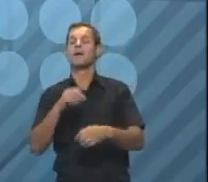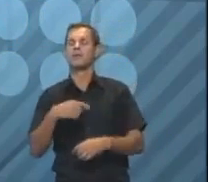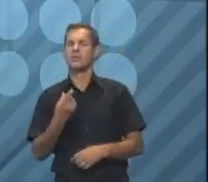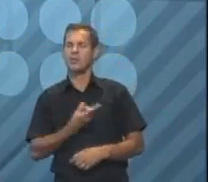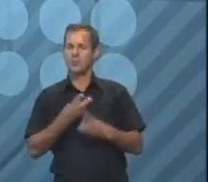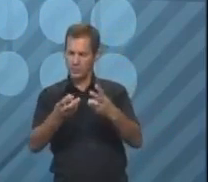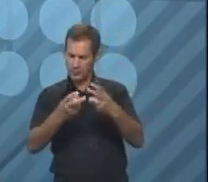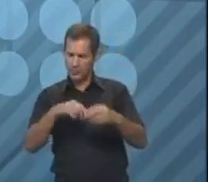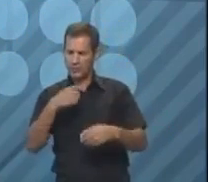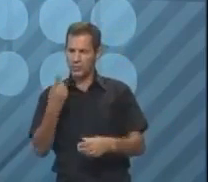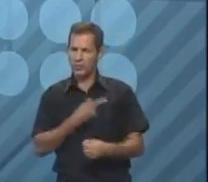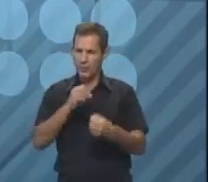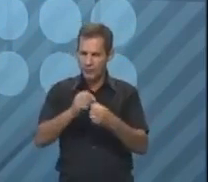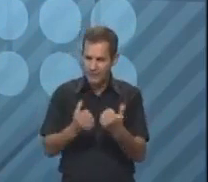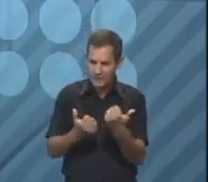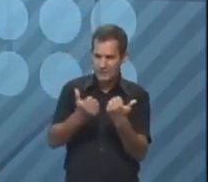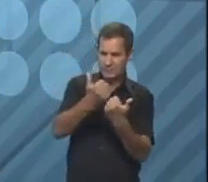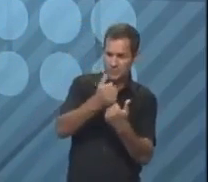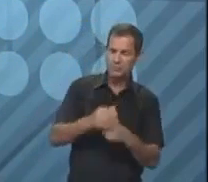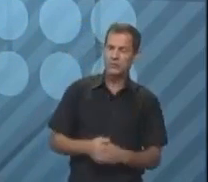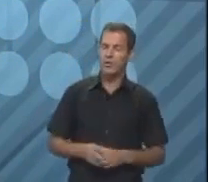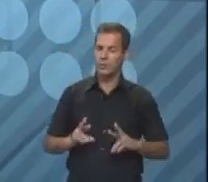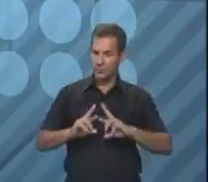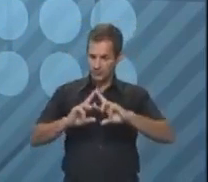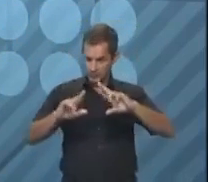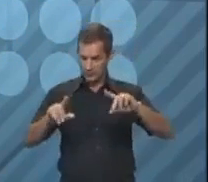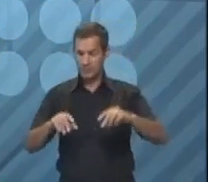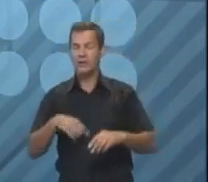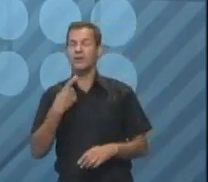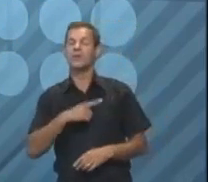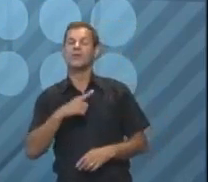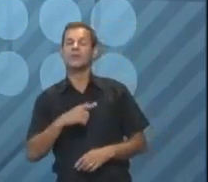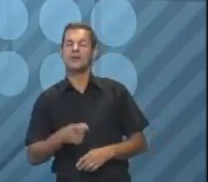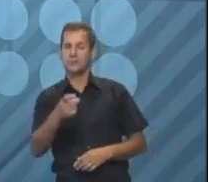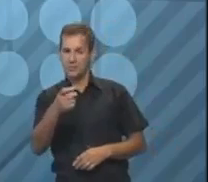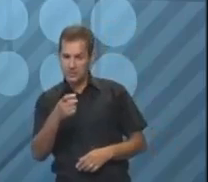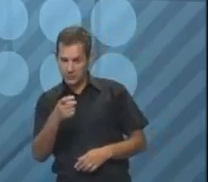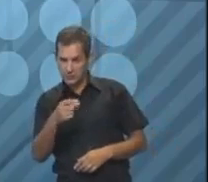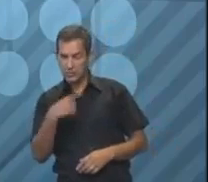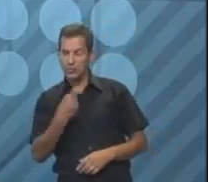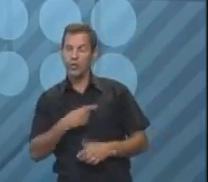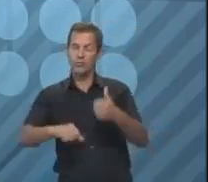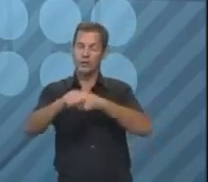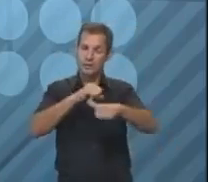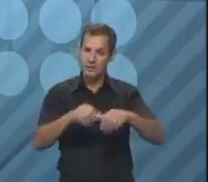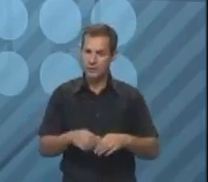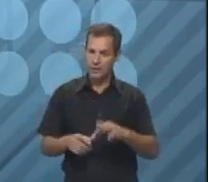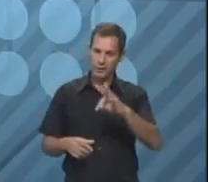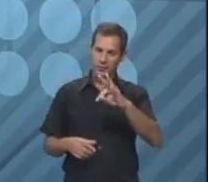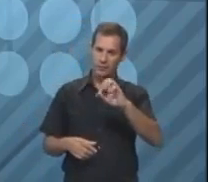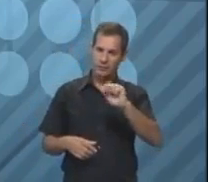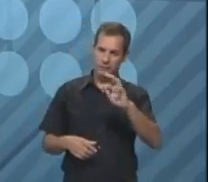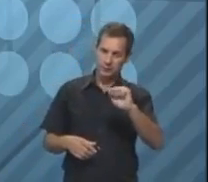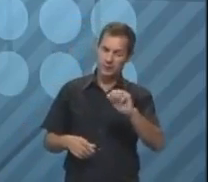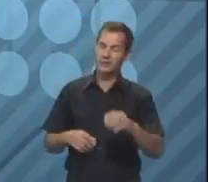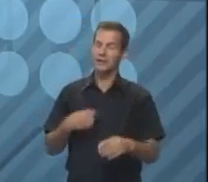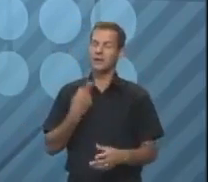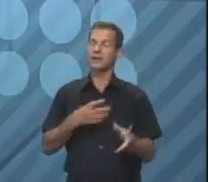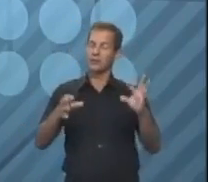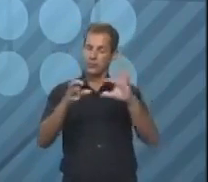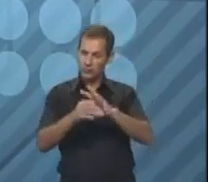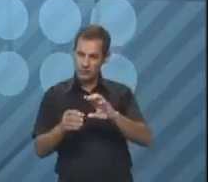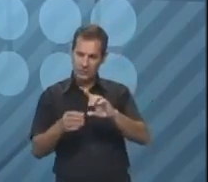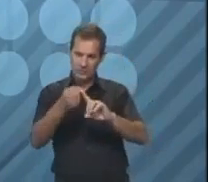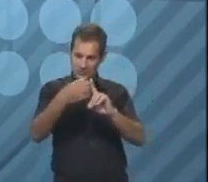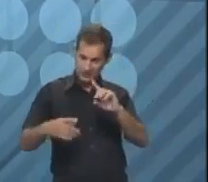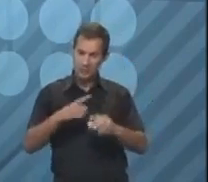preste atenção, nós estamos fazendo uma mudança de variável. A gente estava em x, a gente vai transformar para θ. E a nossa integral ela é